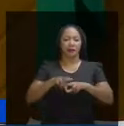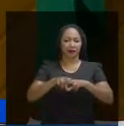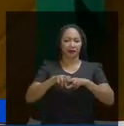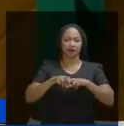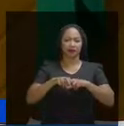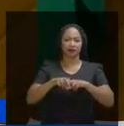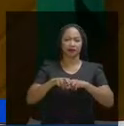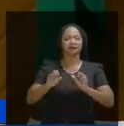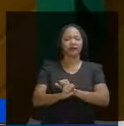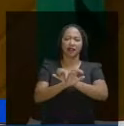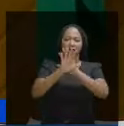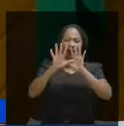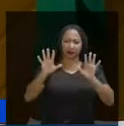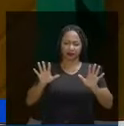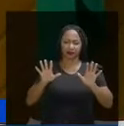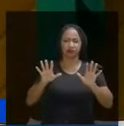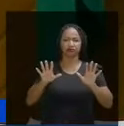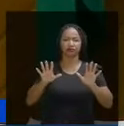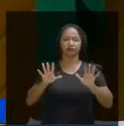Portanto,